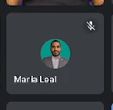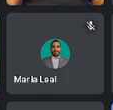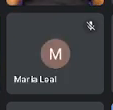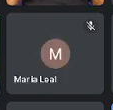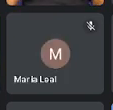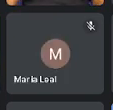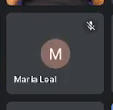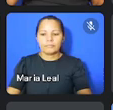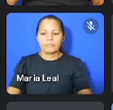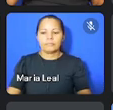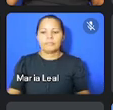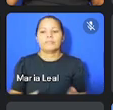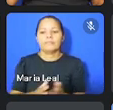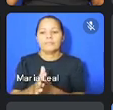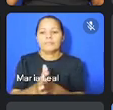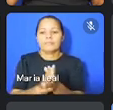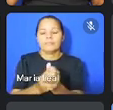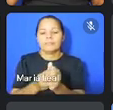Ufa.